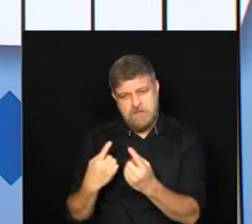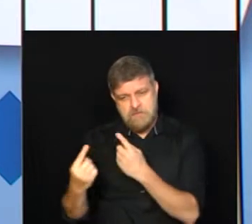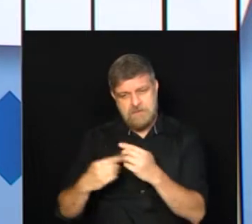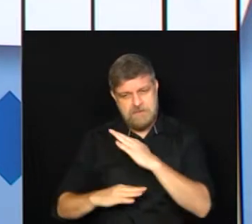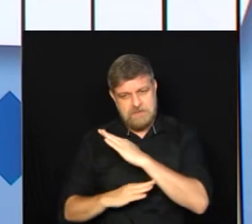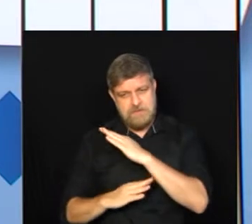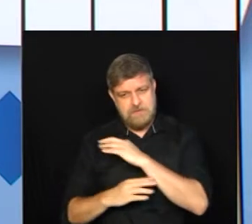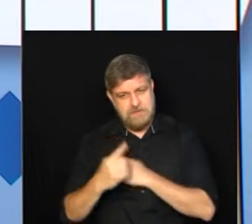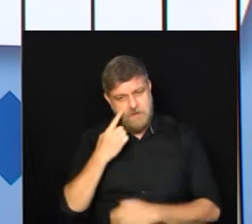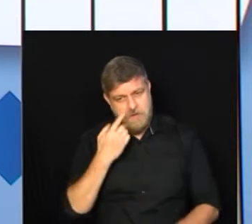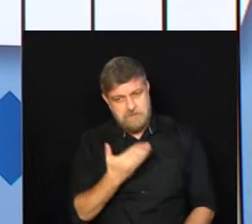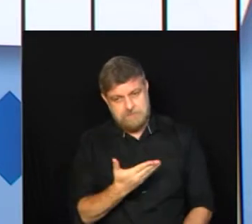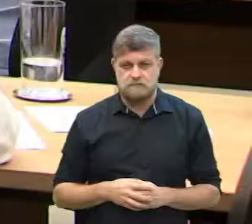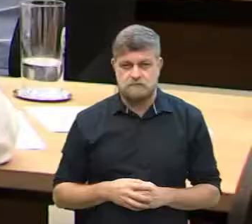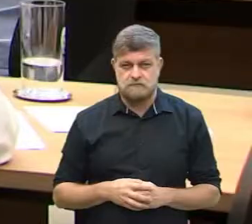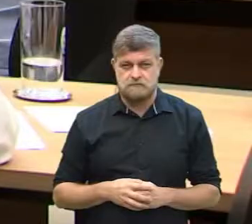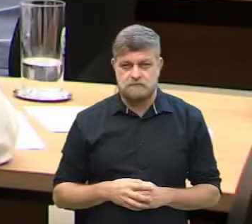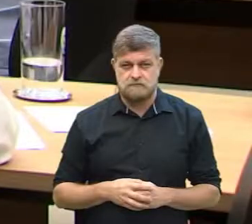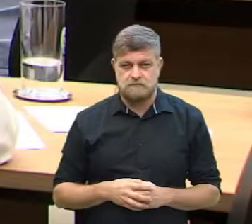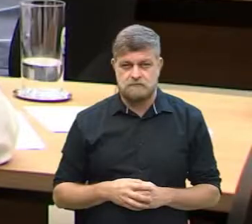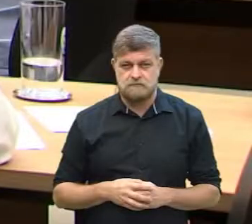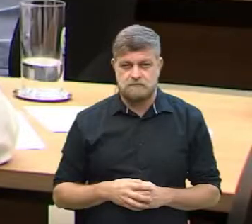de Campinas.